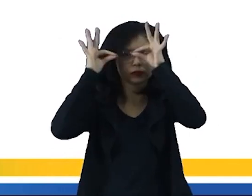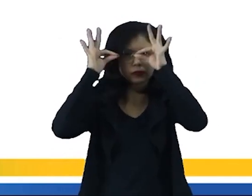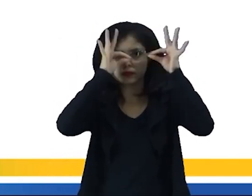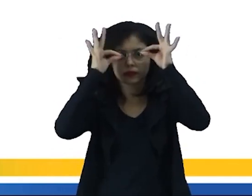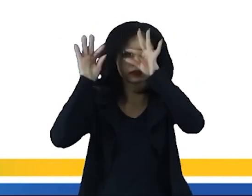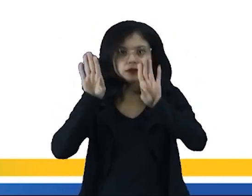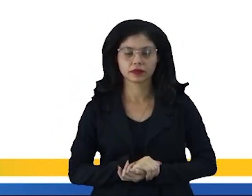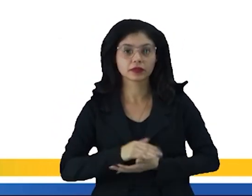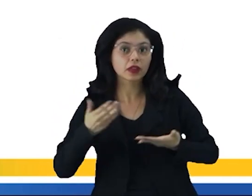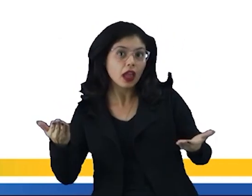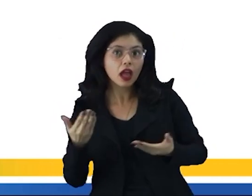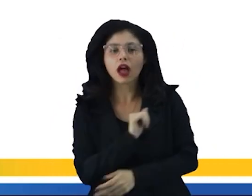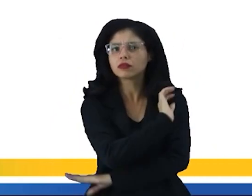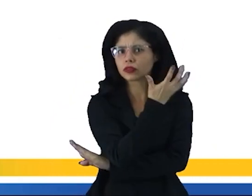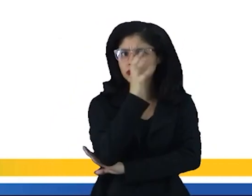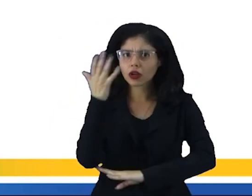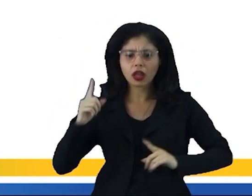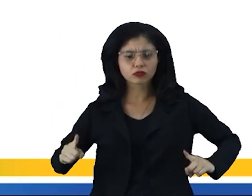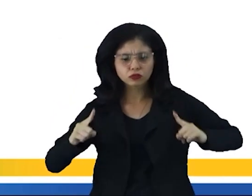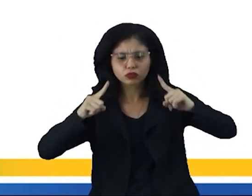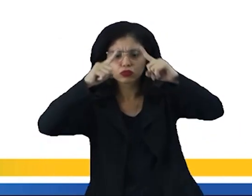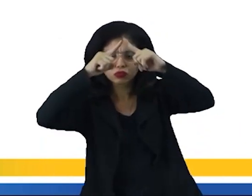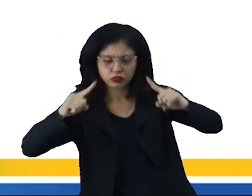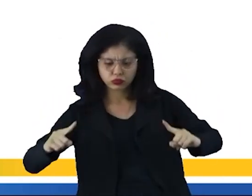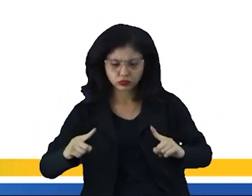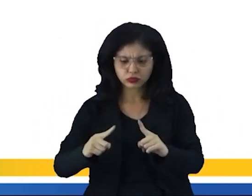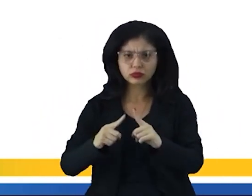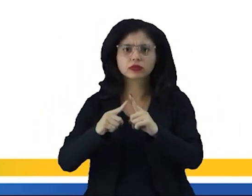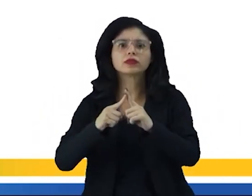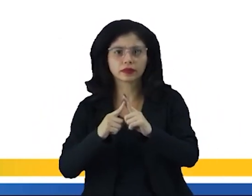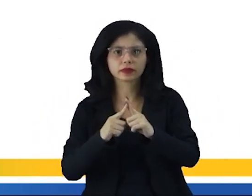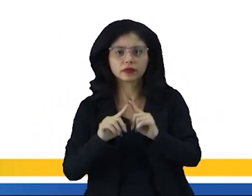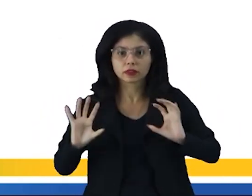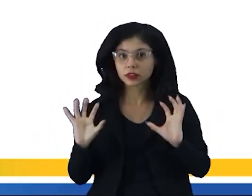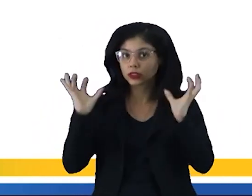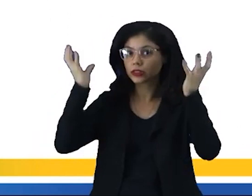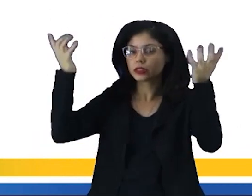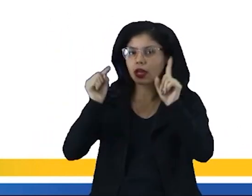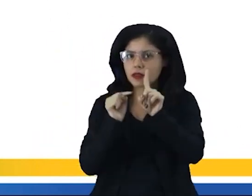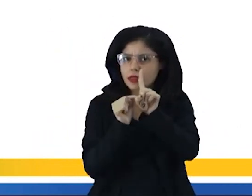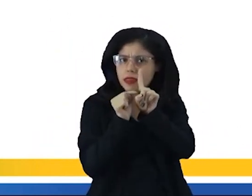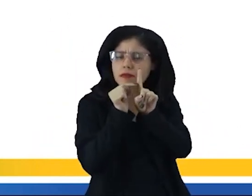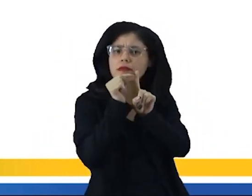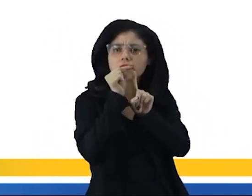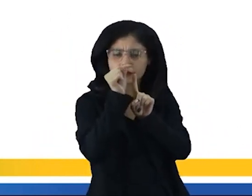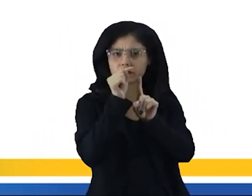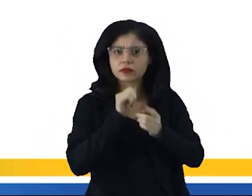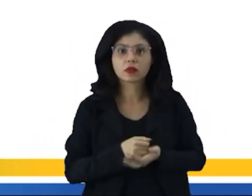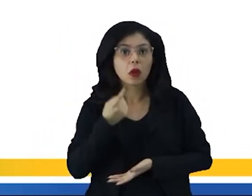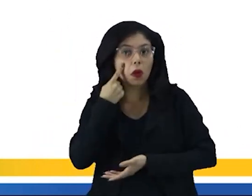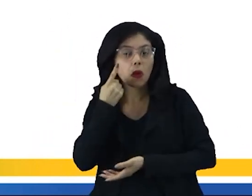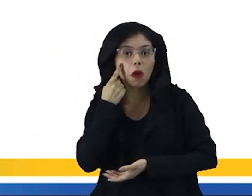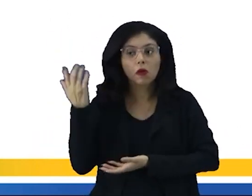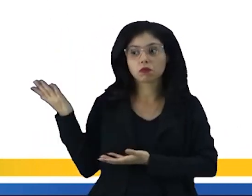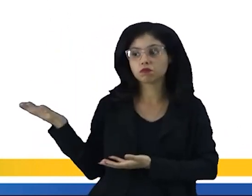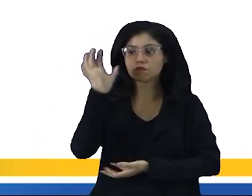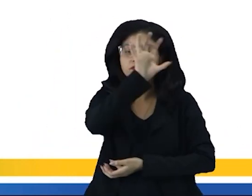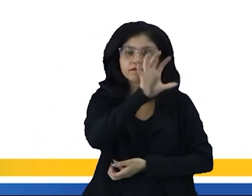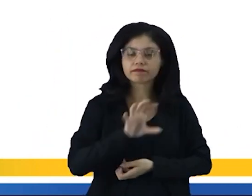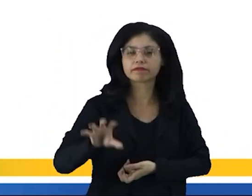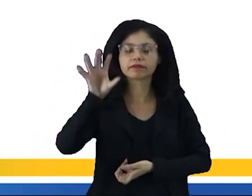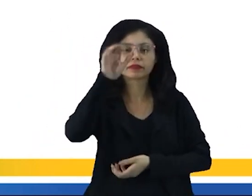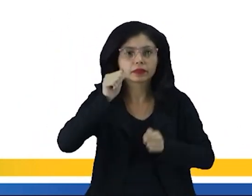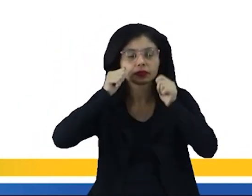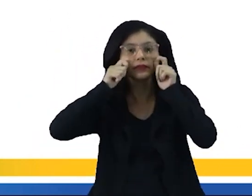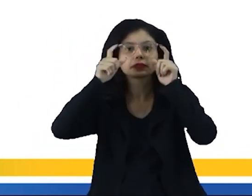Então, olha só, florestas de conífera aparecem em regiões de clima temperado. Olha só no mapa aí, para você ficar